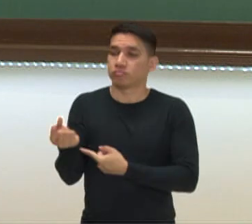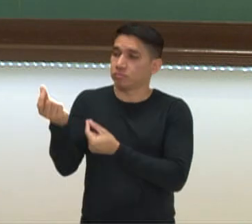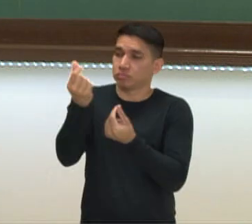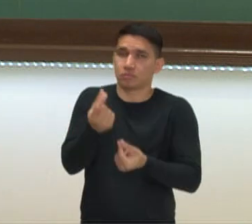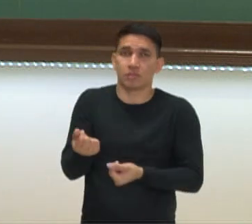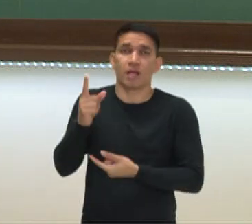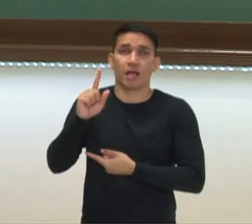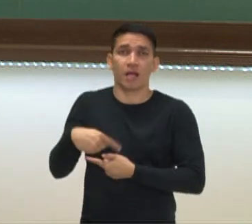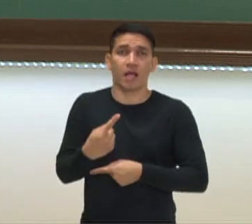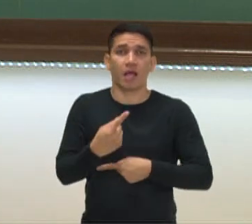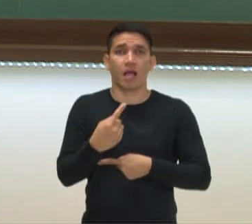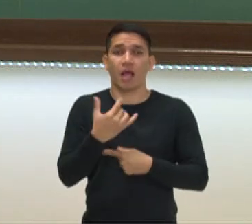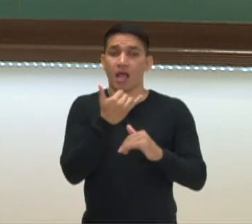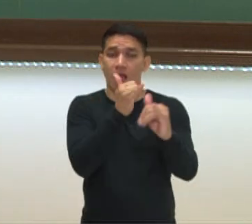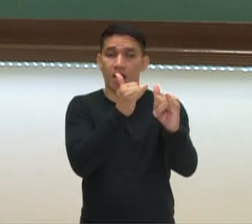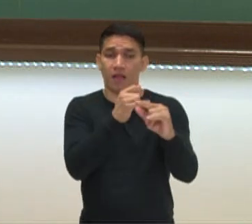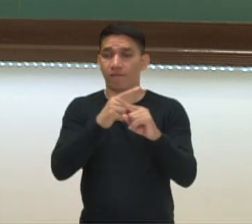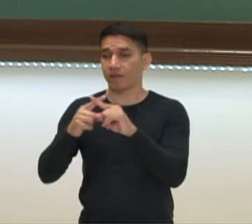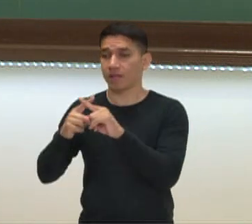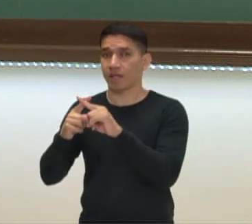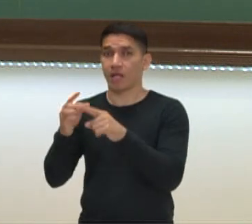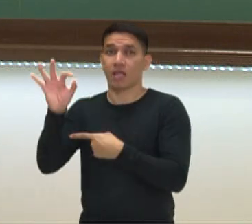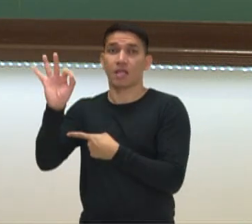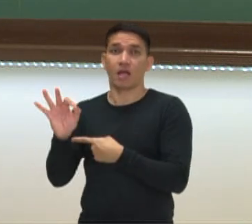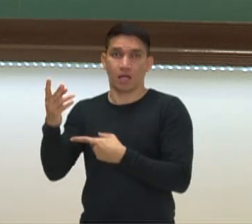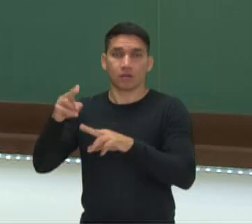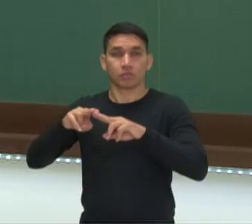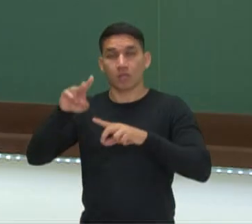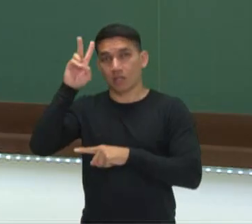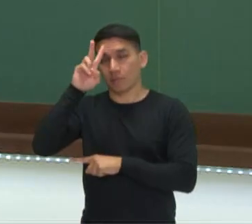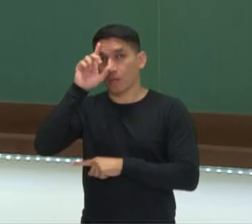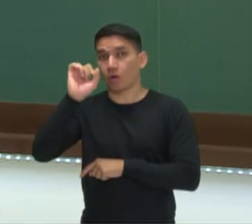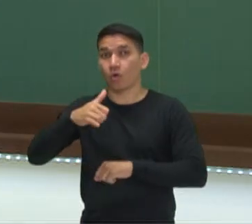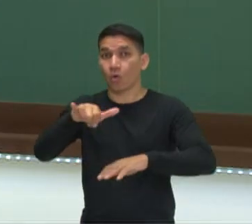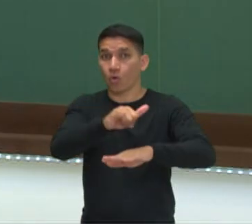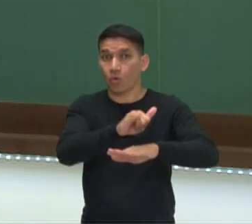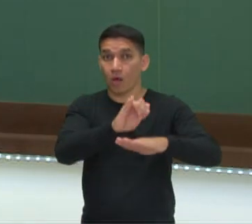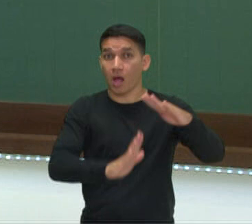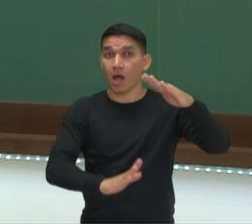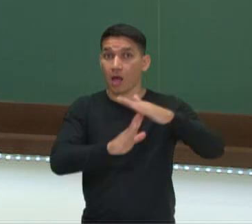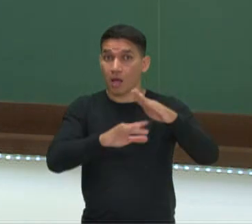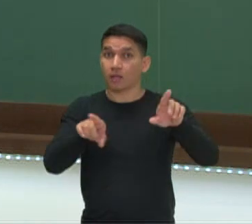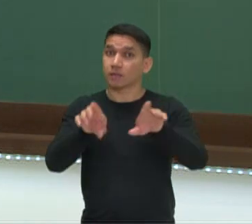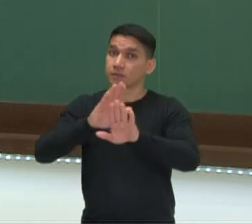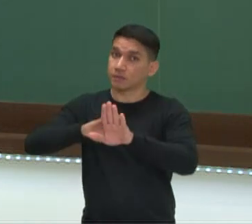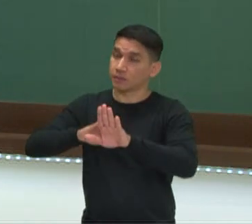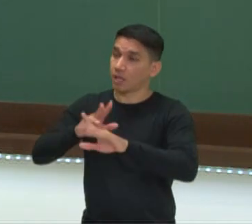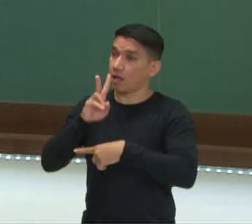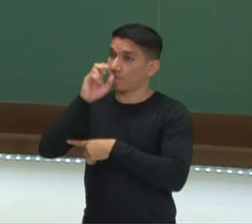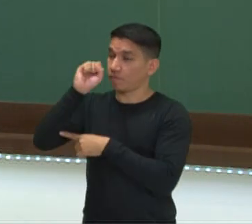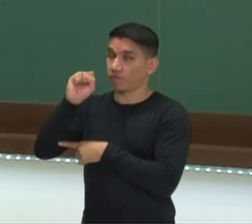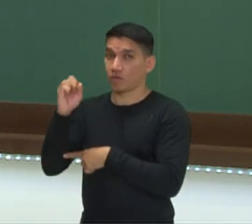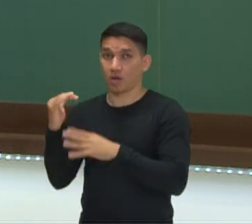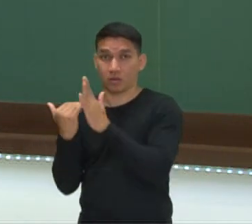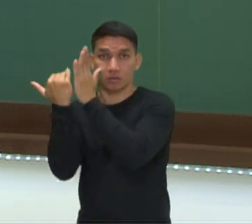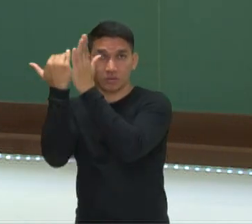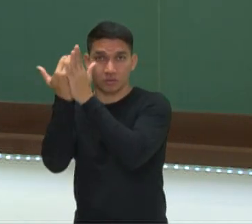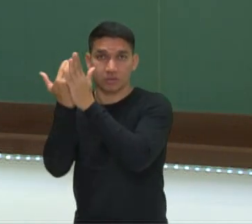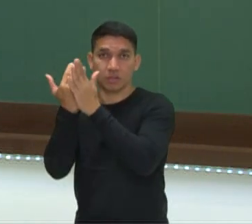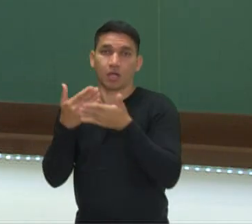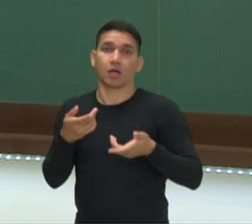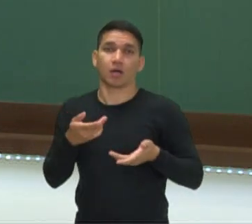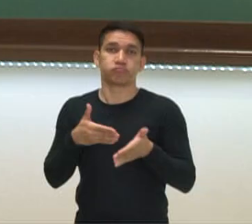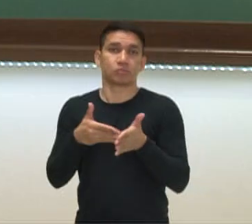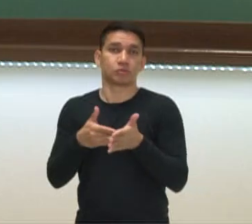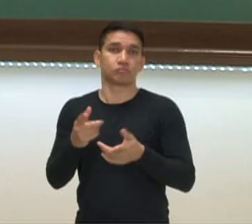tarifa. E lembrar sempre que corrente elétrica alta significa potência elétrica alta e resistência elétrica baixa.